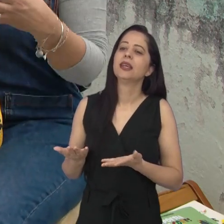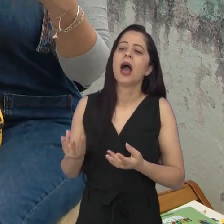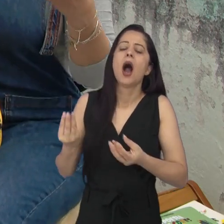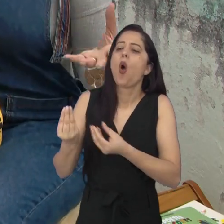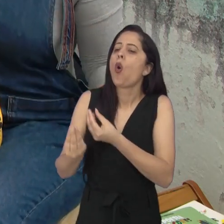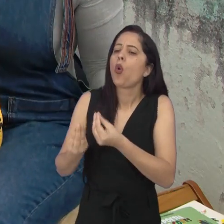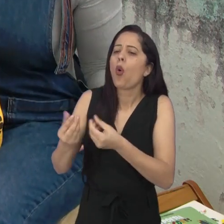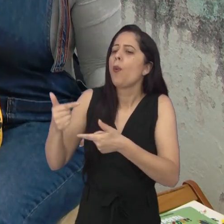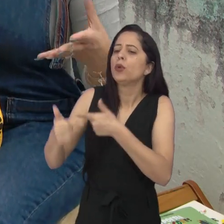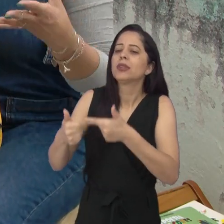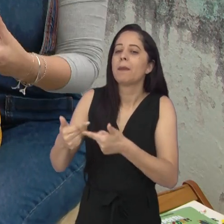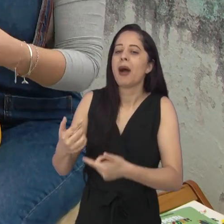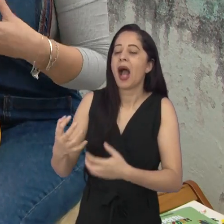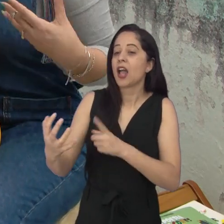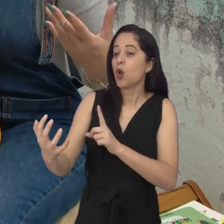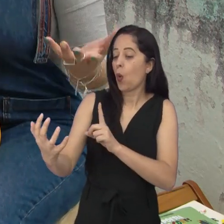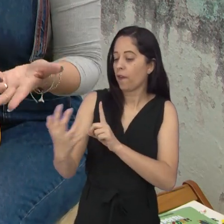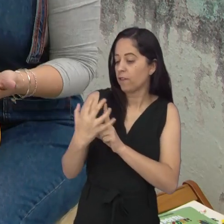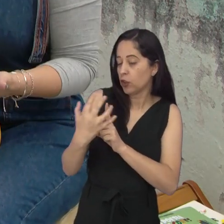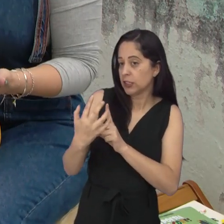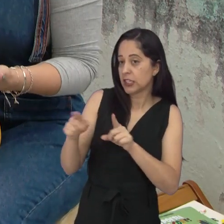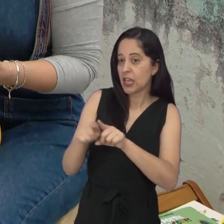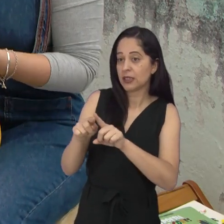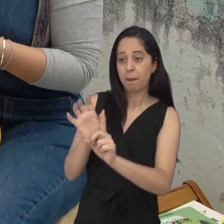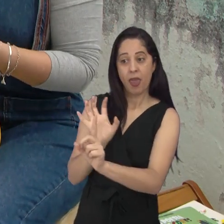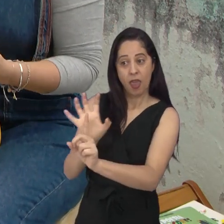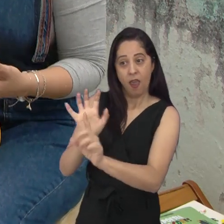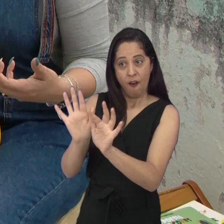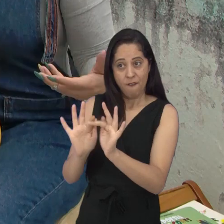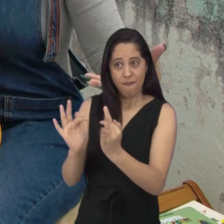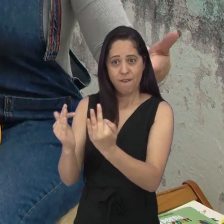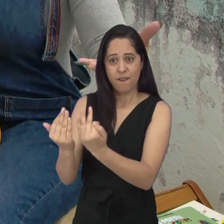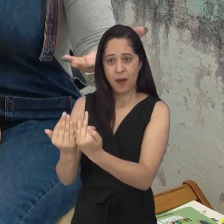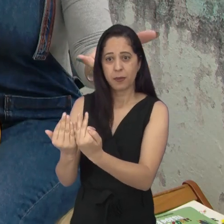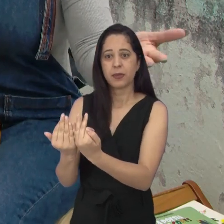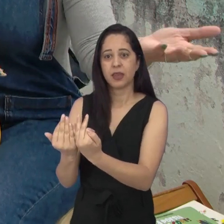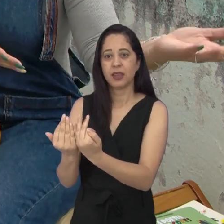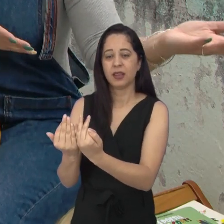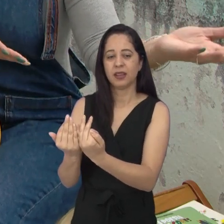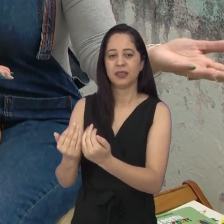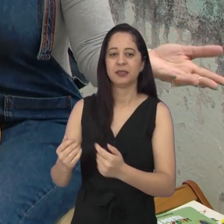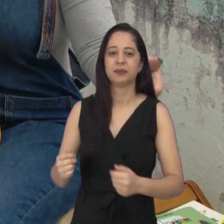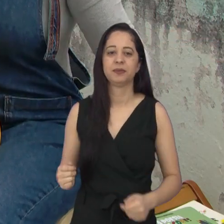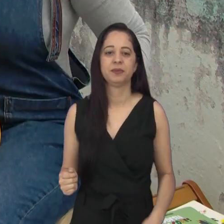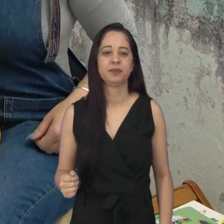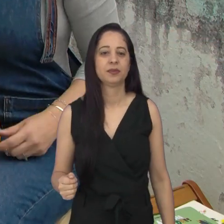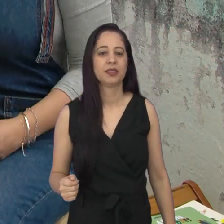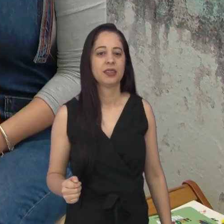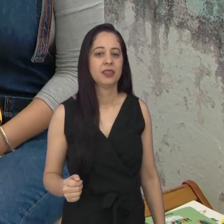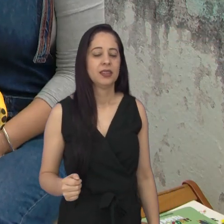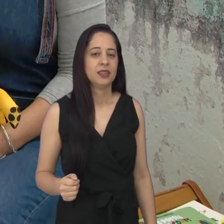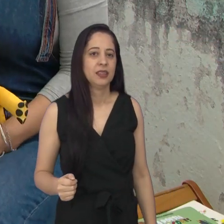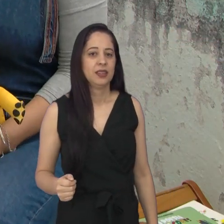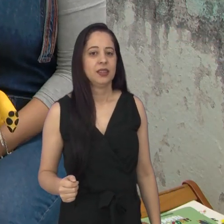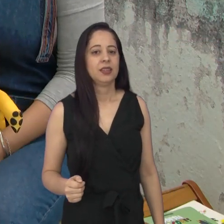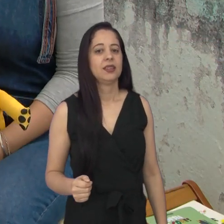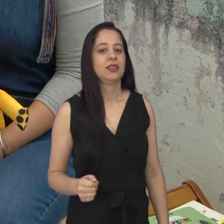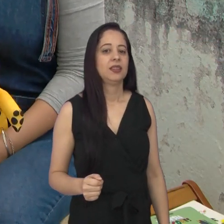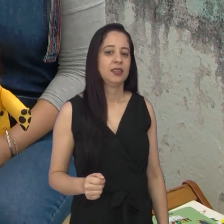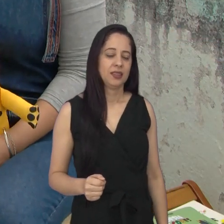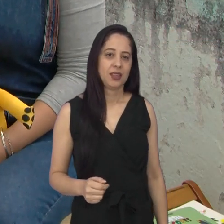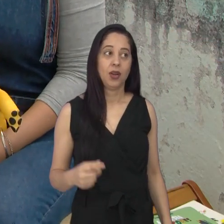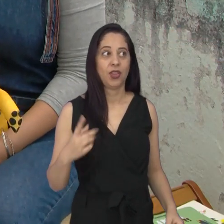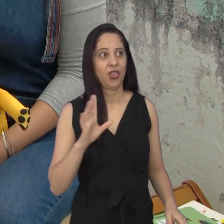tanto na sua vida quanto na vida dos seus familiares e também no público lá fora, né? Isso